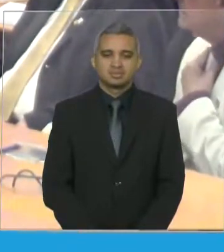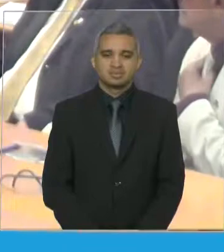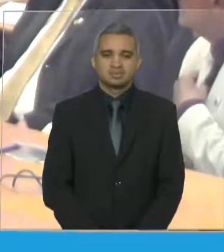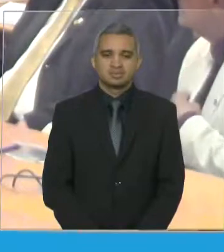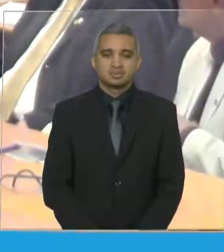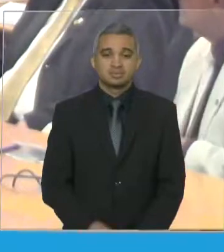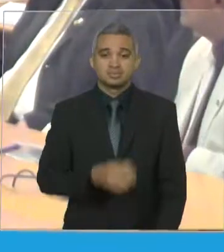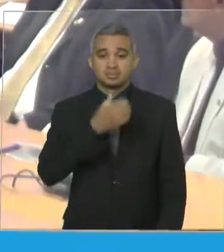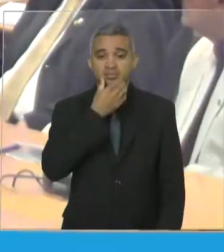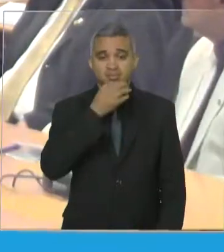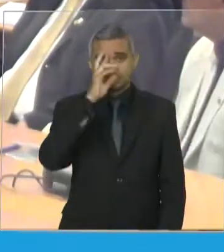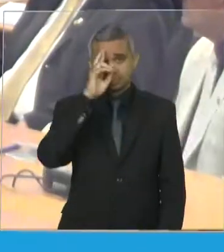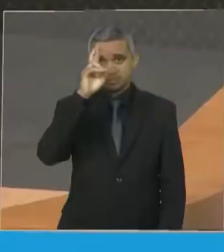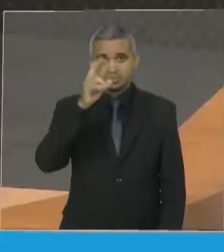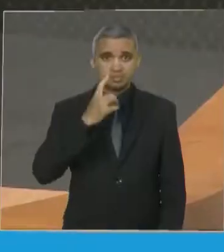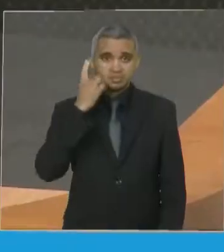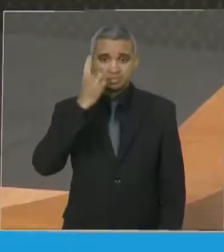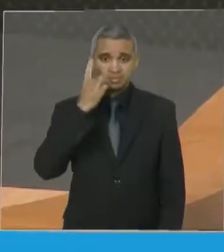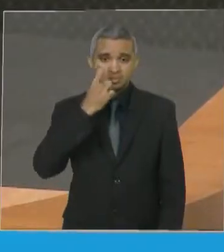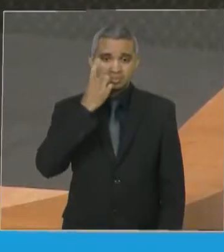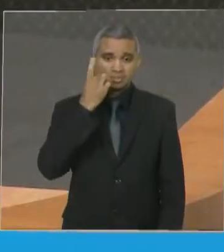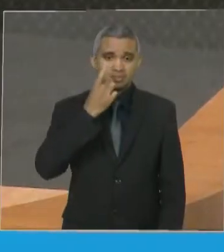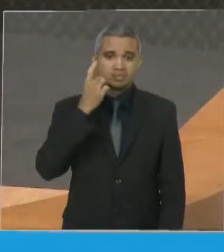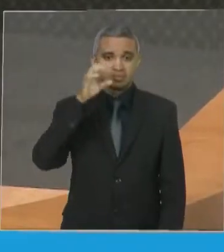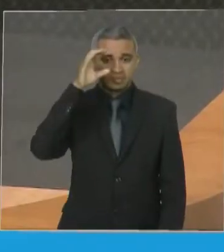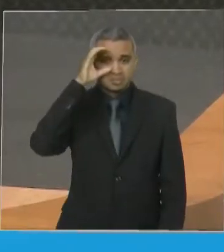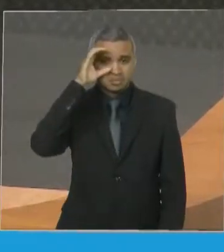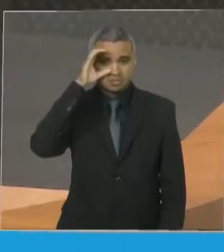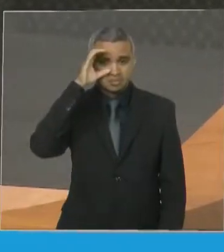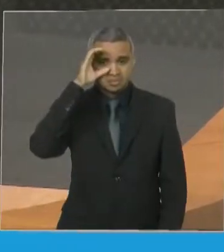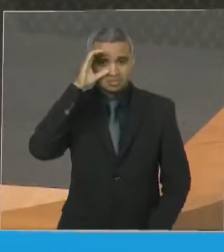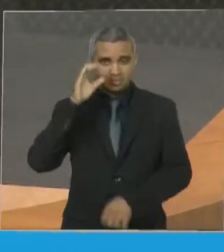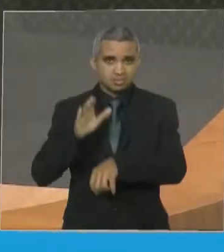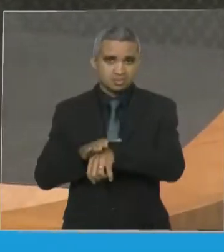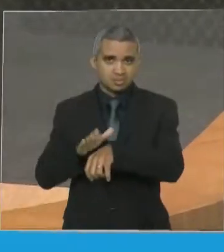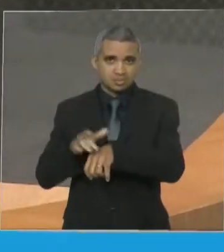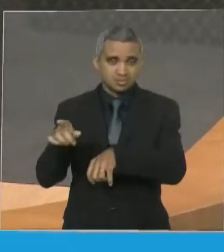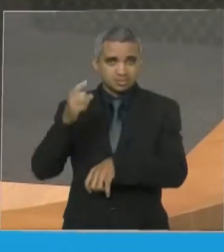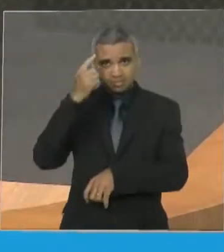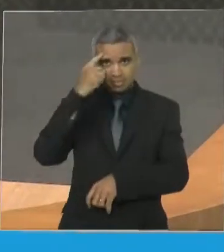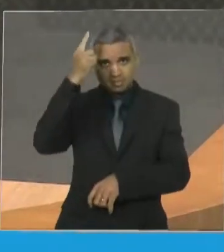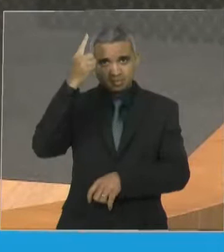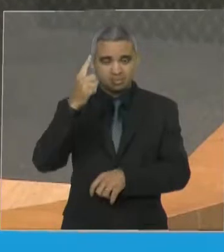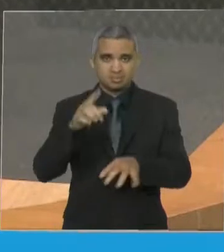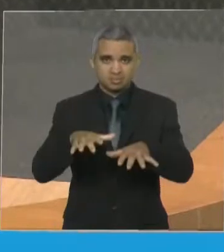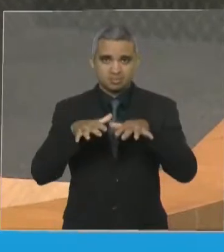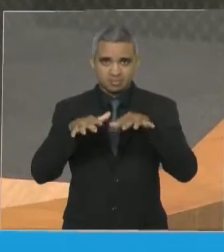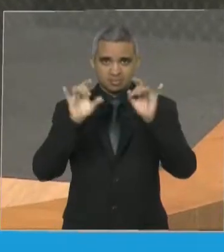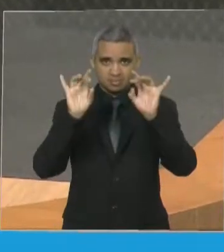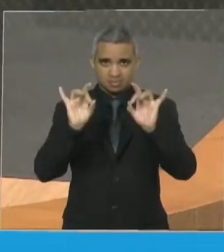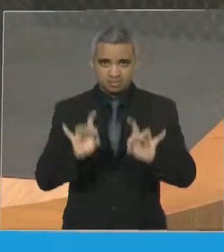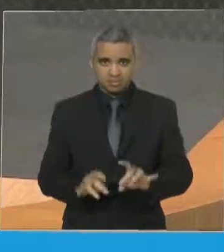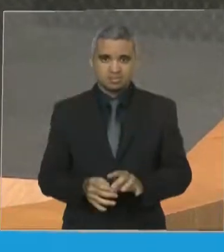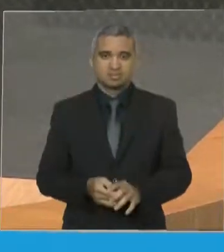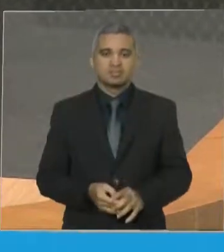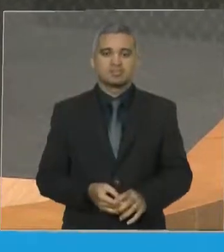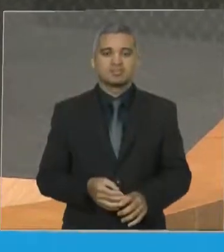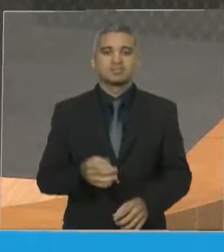Excelentíssimo senhor deputado Cabo Campos, autor do requerimento. Excelentíssimo senhor Luiz Carlos